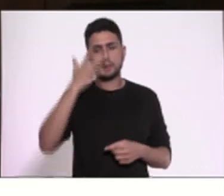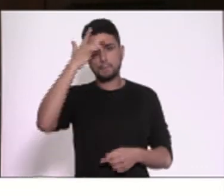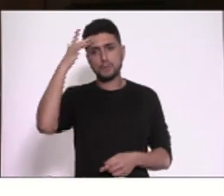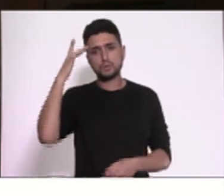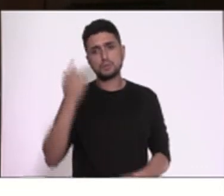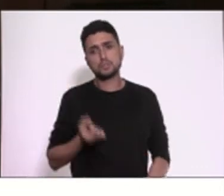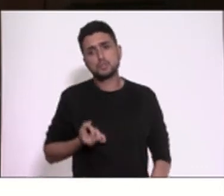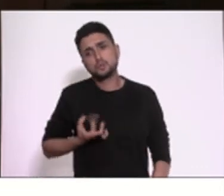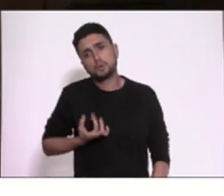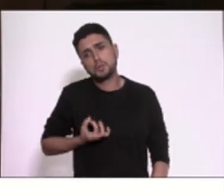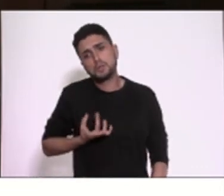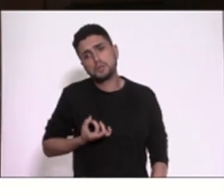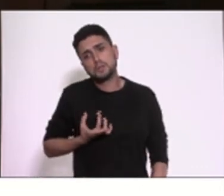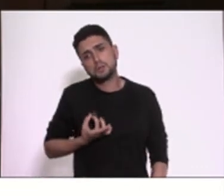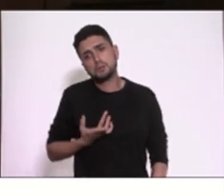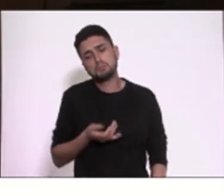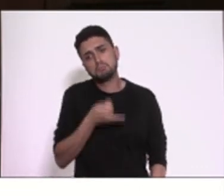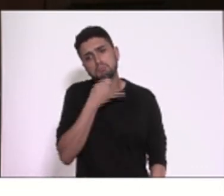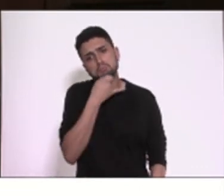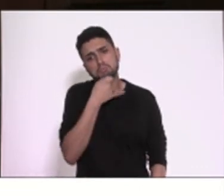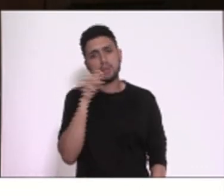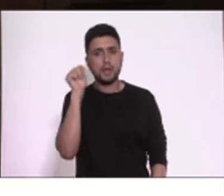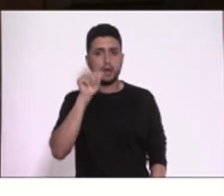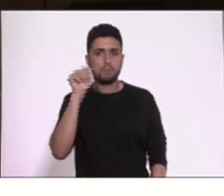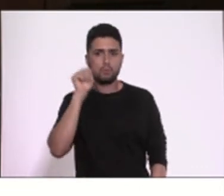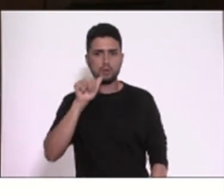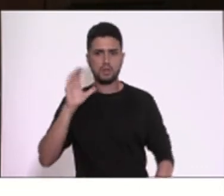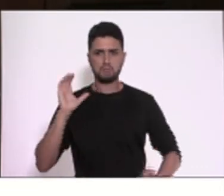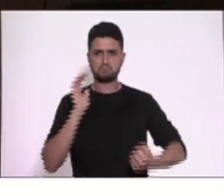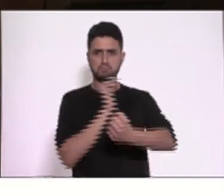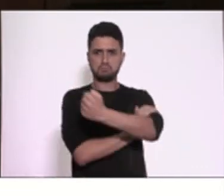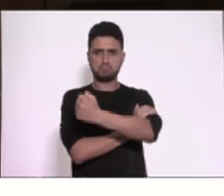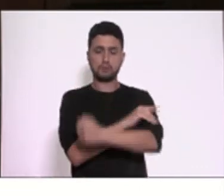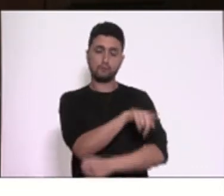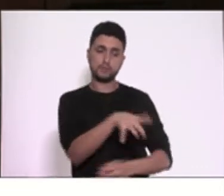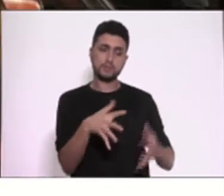confunde empoderamento com falta de educação e grosseria. Obrigado, senhor presidente.